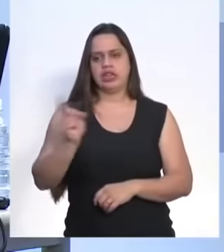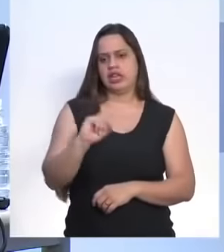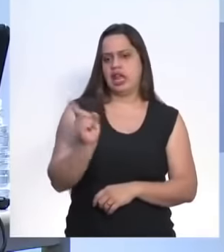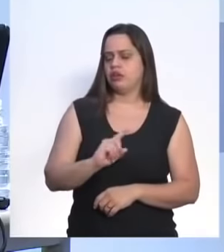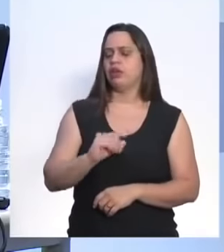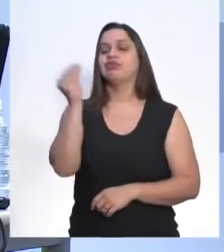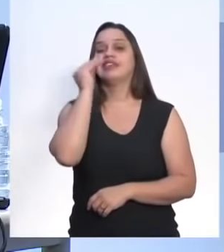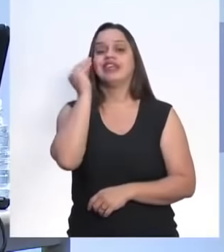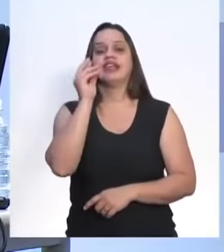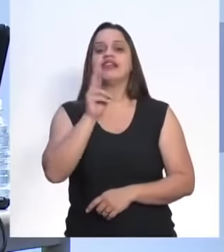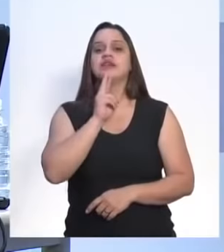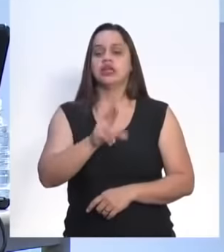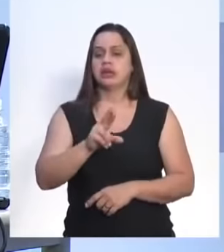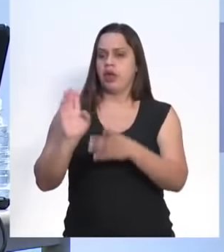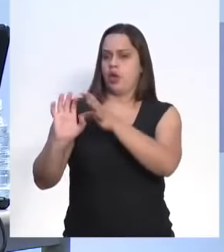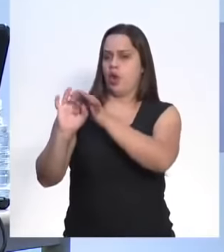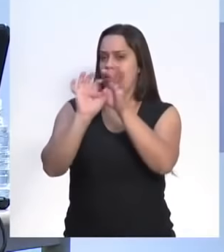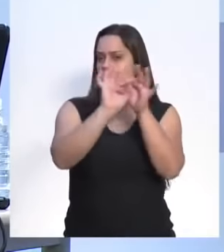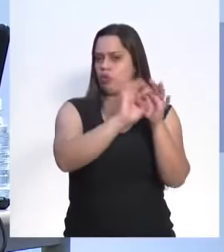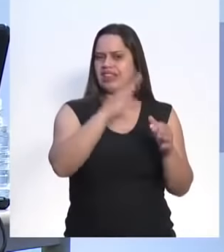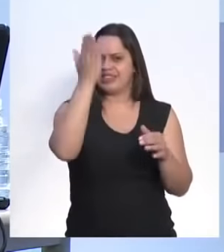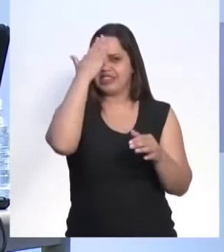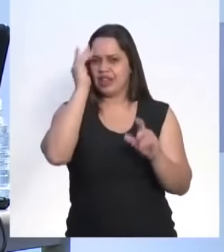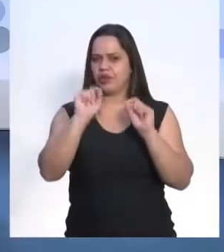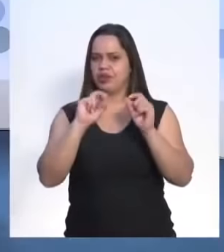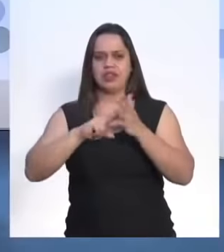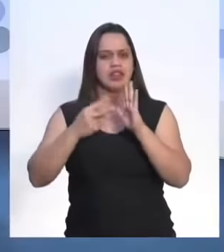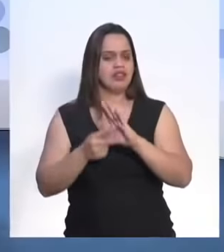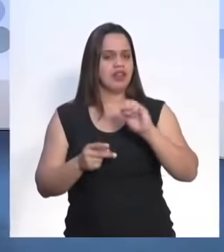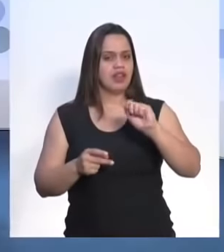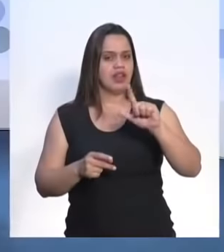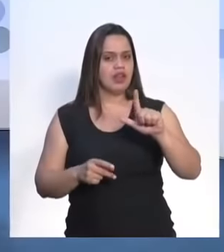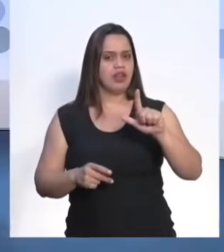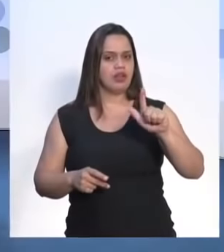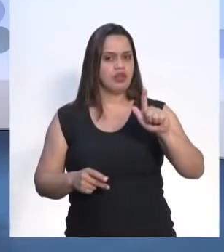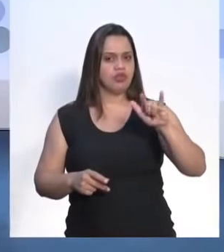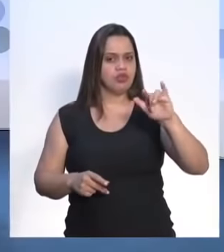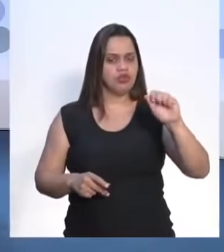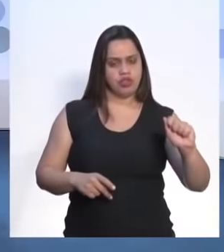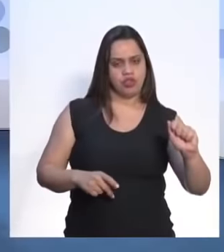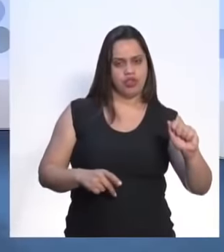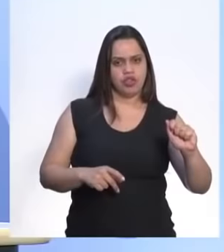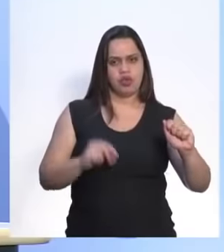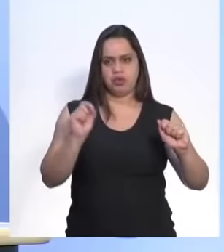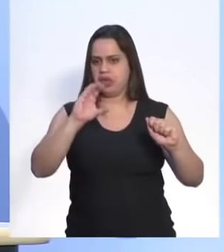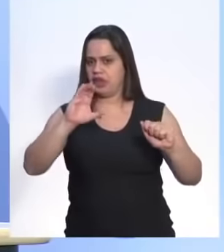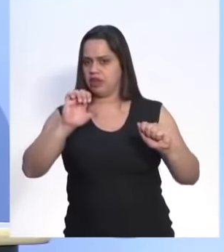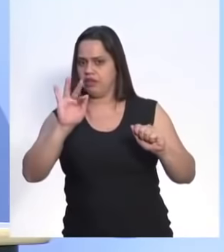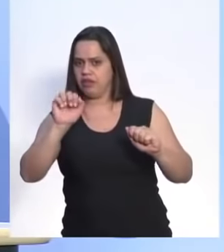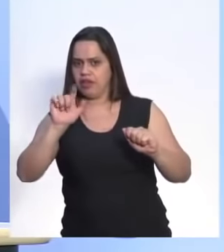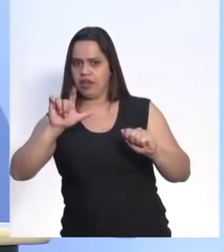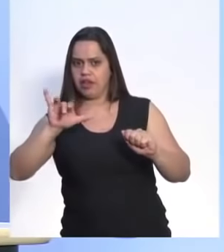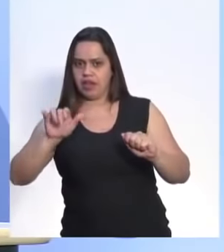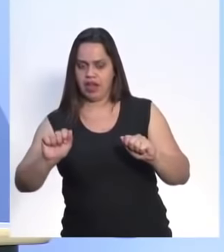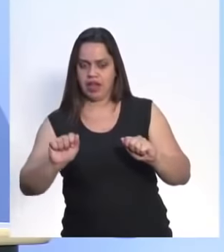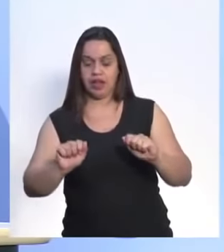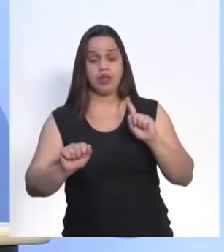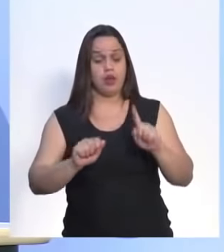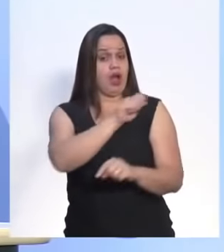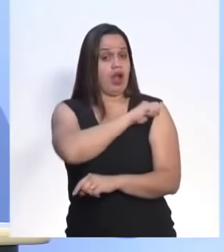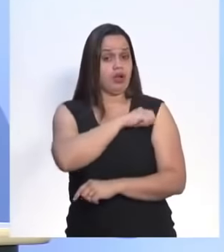que seria, será que pelo contexto eu sei o que é algia? E o que, que é cefaleia? A Lilian disse que são